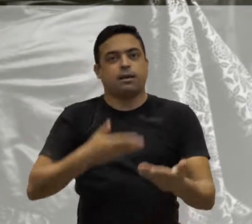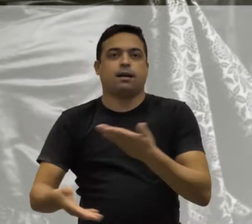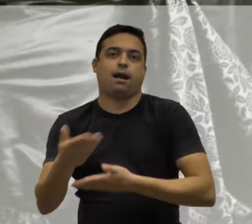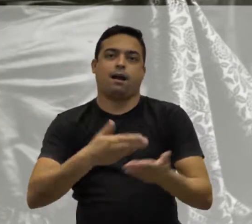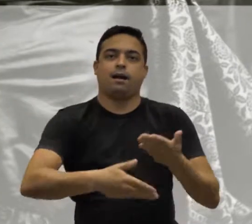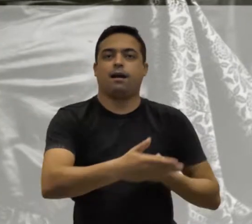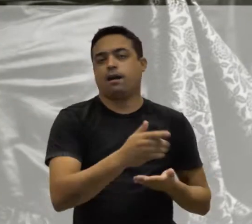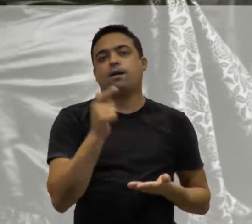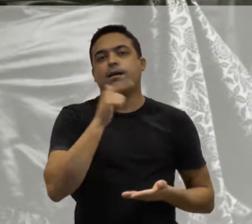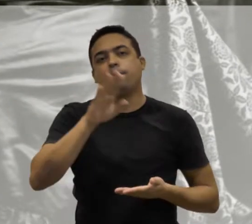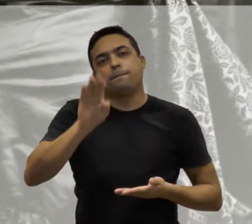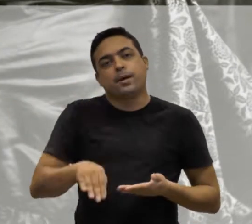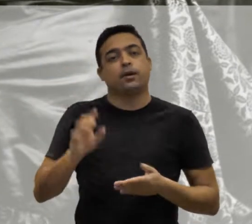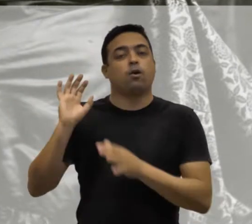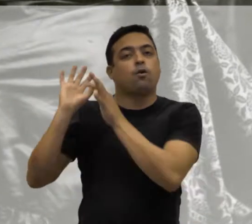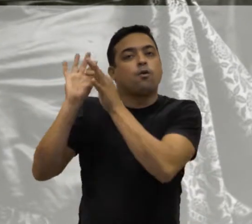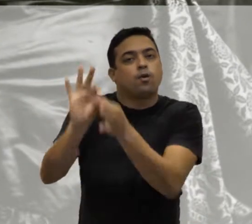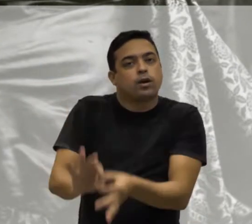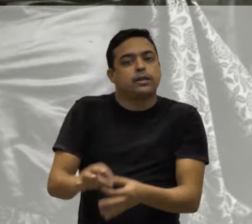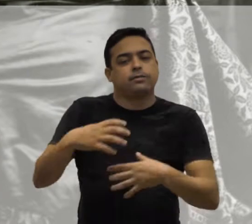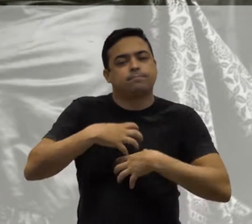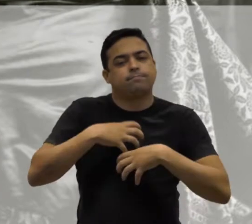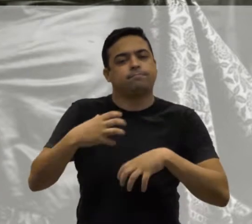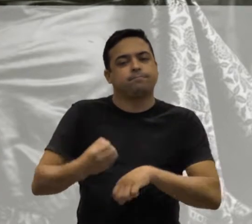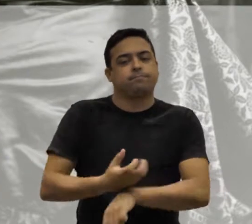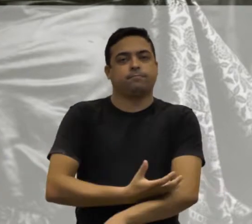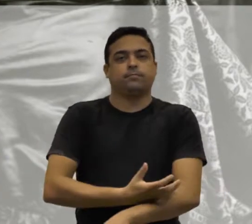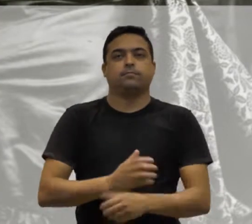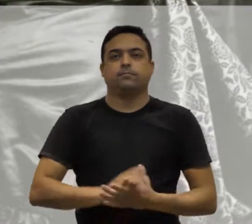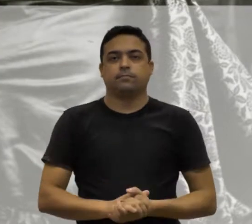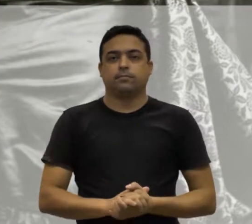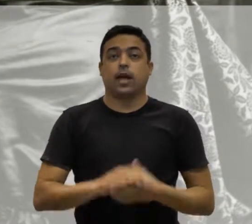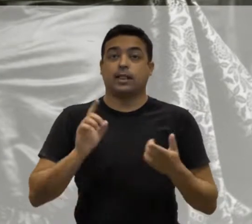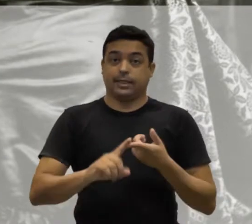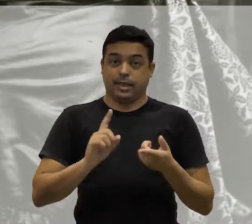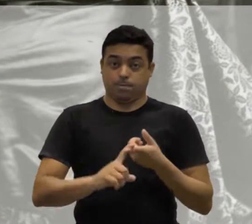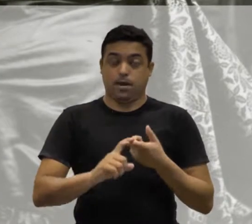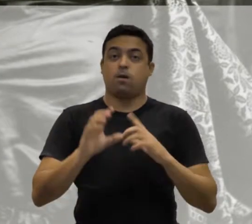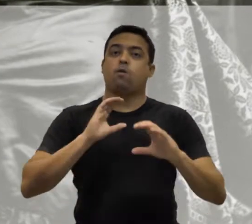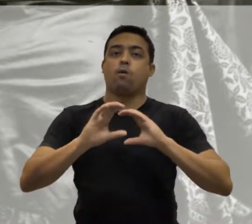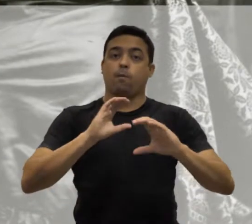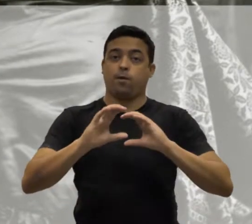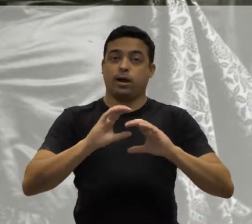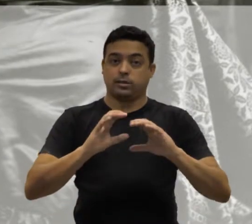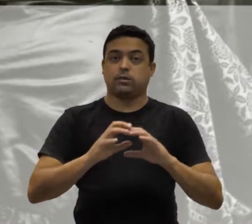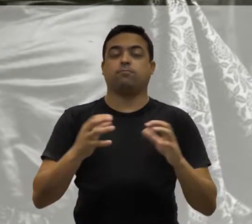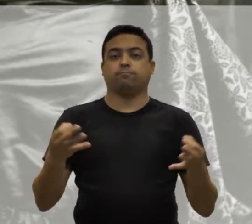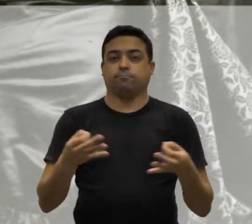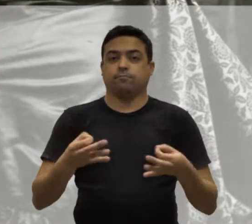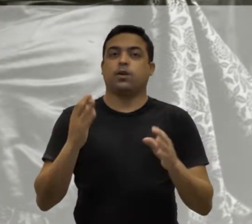pela interação com o outro em um contexto afetivo positivo. A comunicação foi